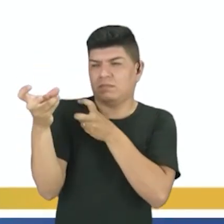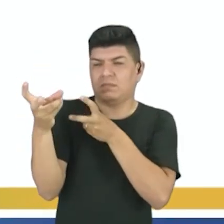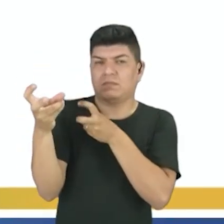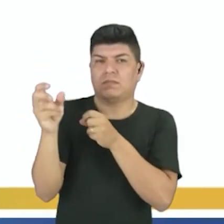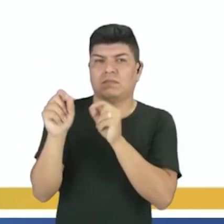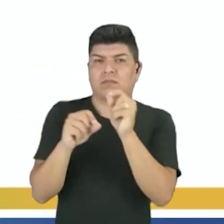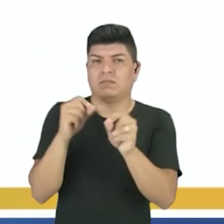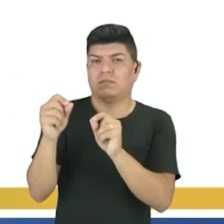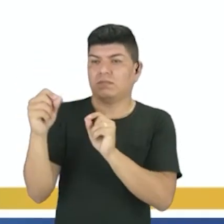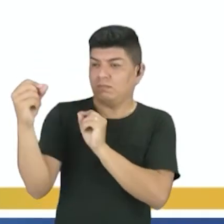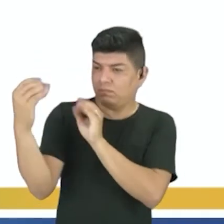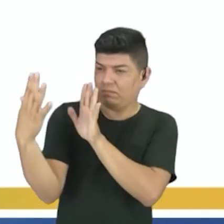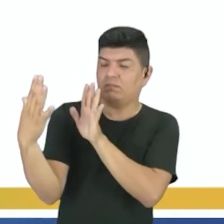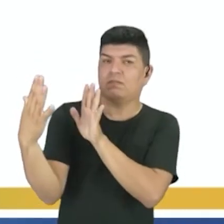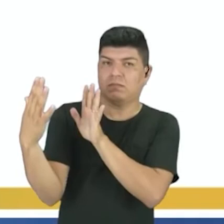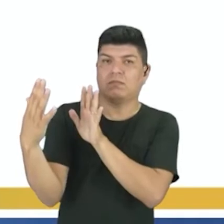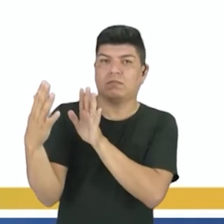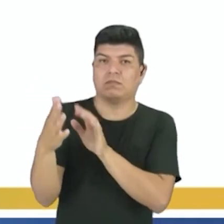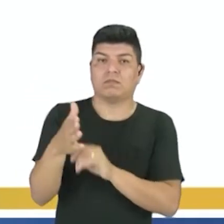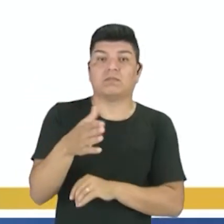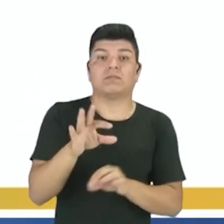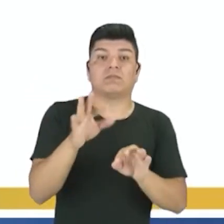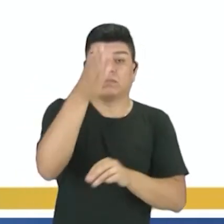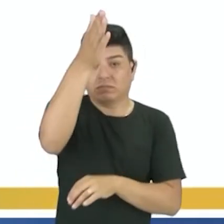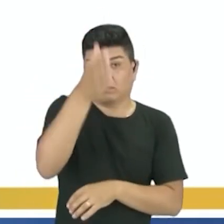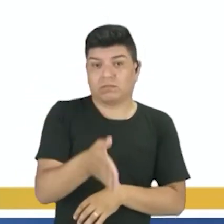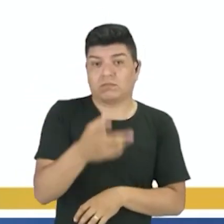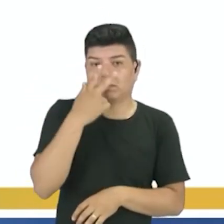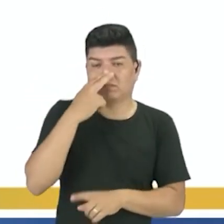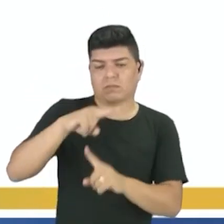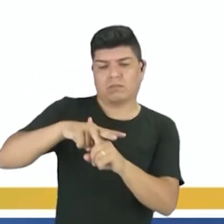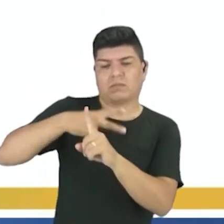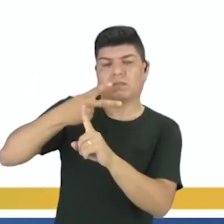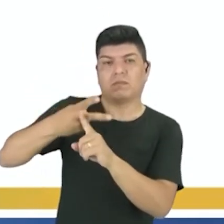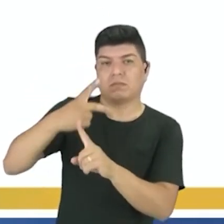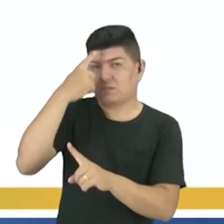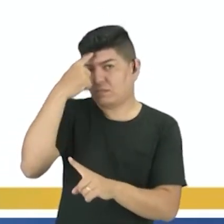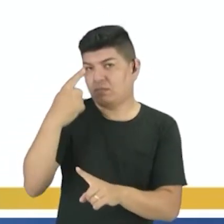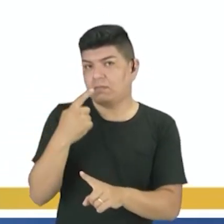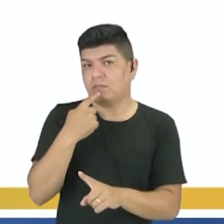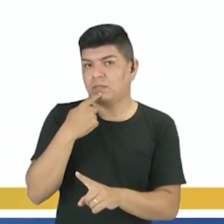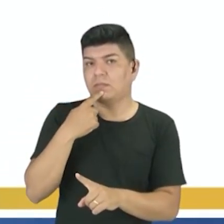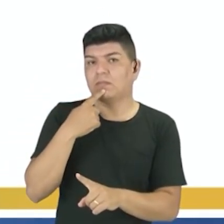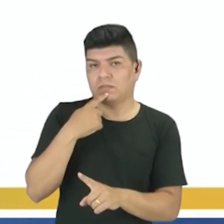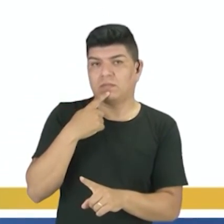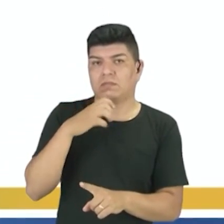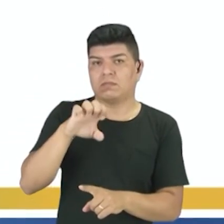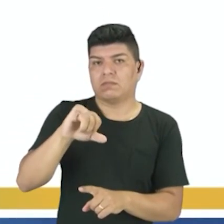de refletir em torno de uma reta é como se dobrássemos a imagem em relação ao eixo.